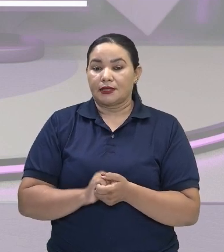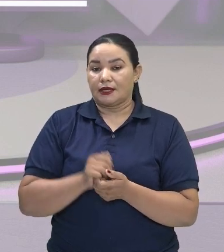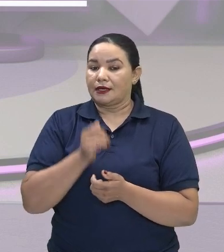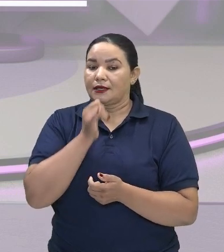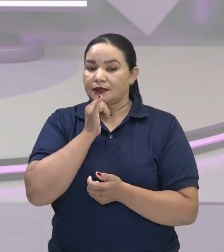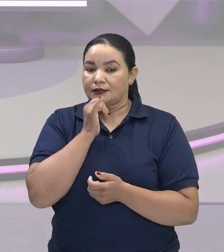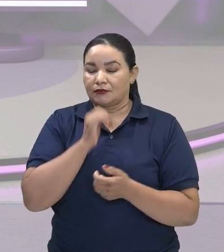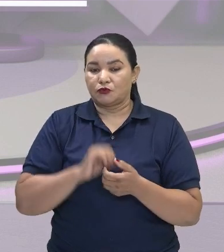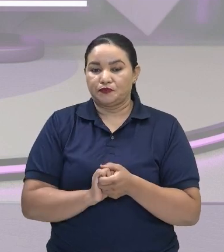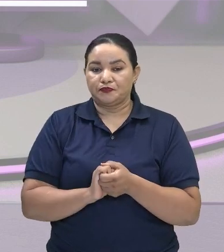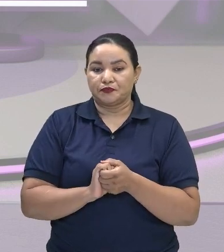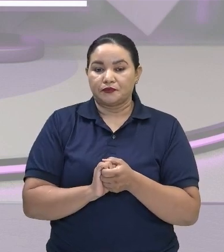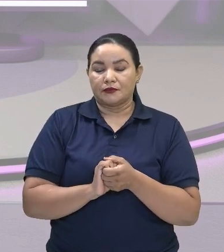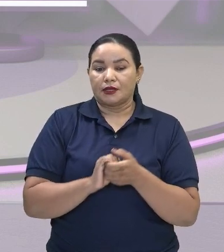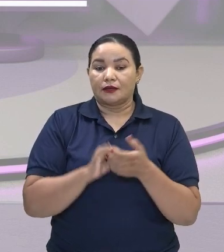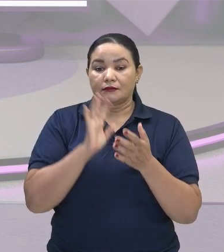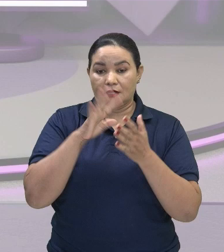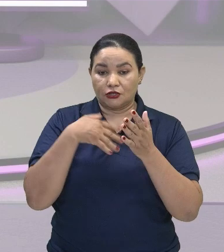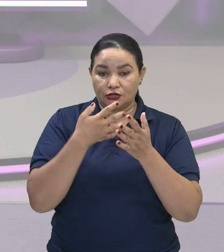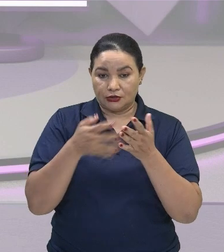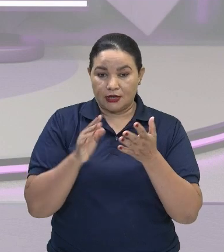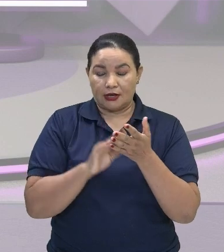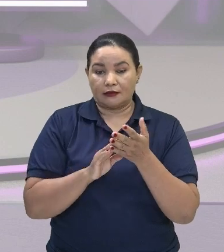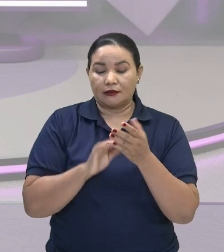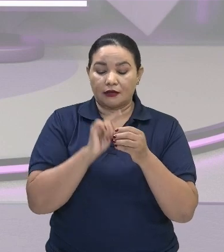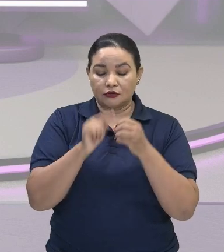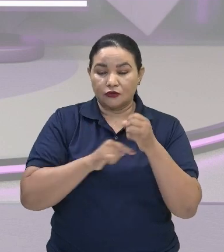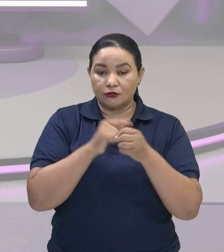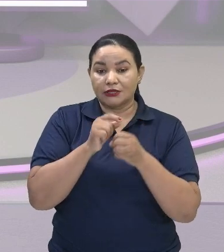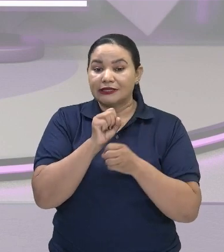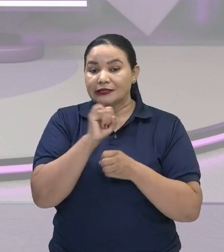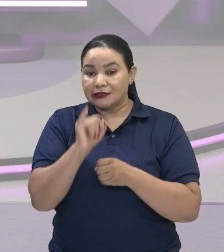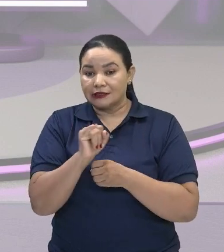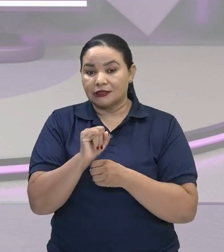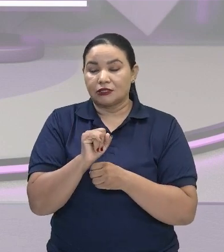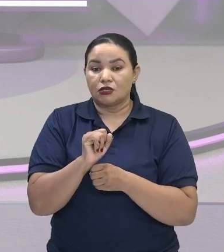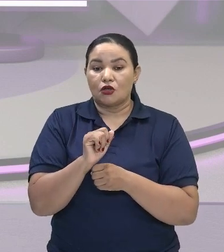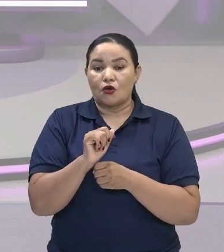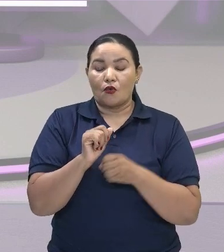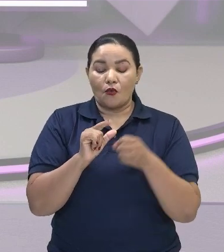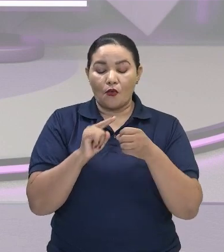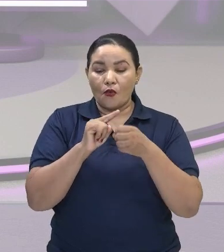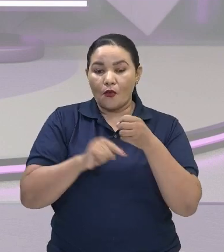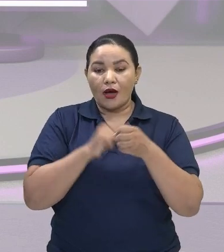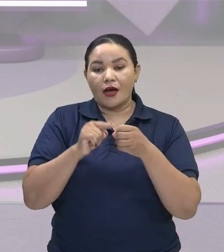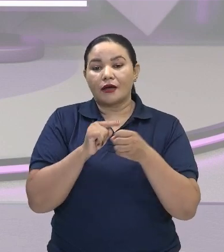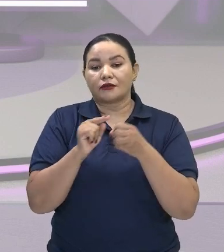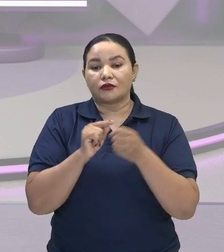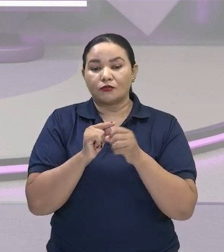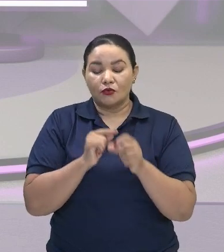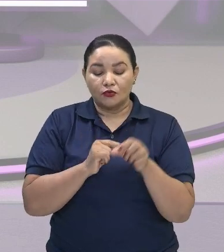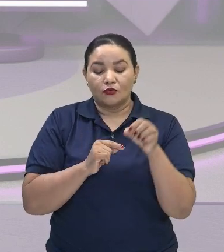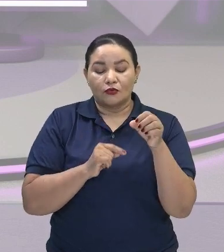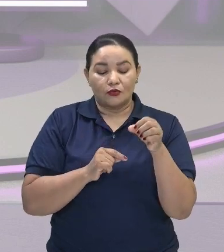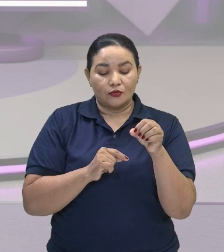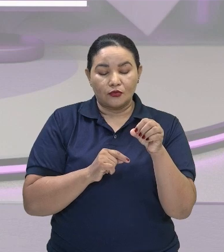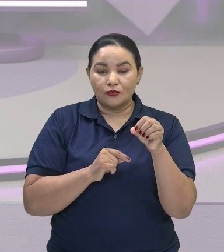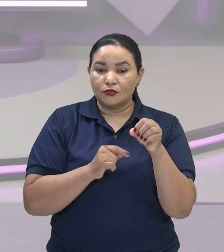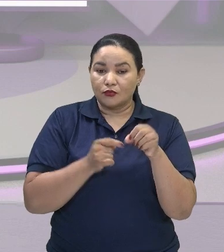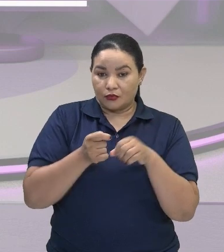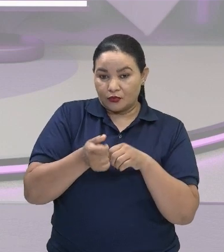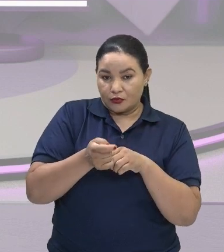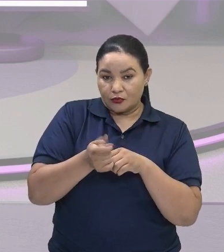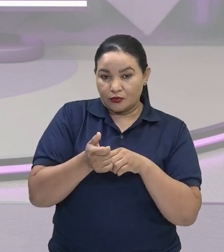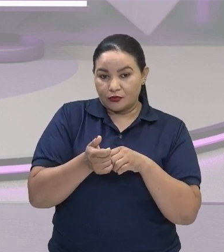seguinte comparação. Se um átomo fosse do tamanho de uma bola de gude, o ser humano seria do tamanho